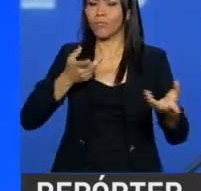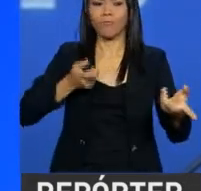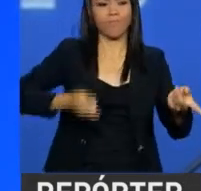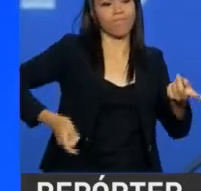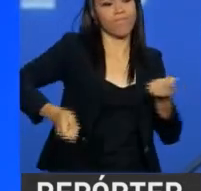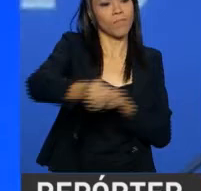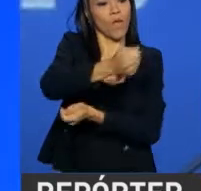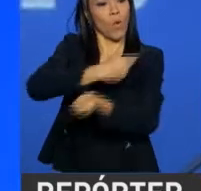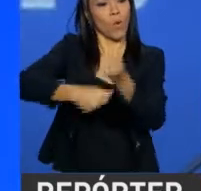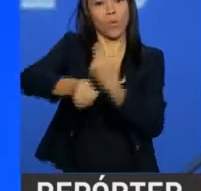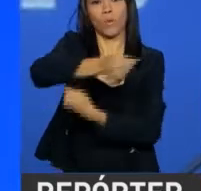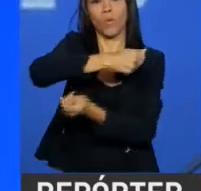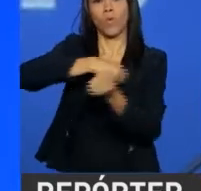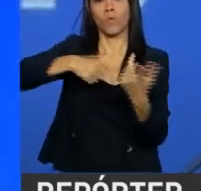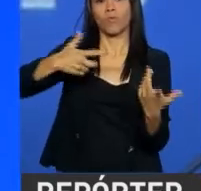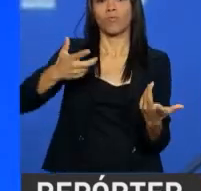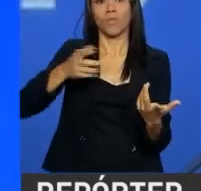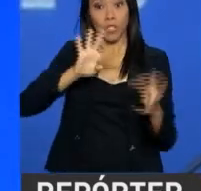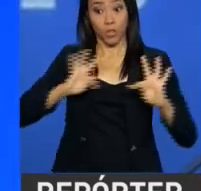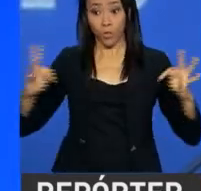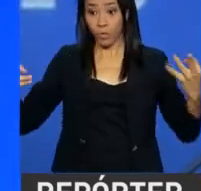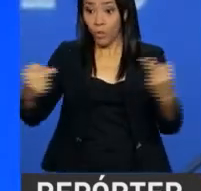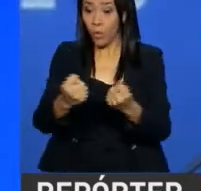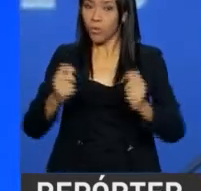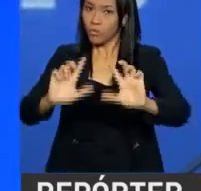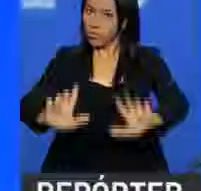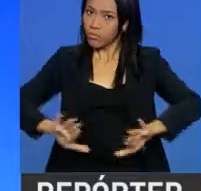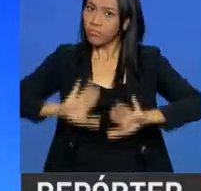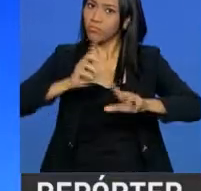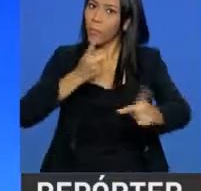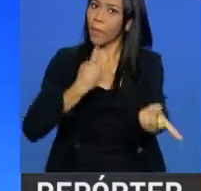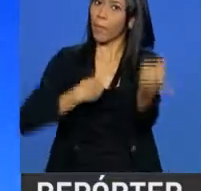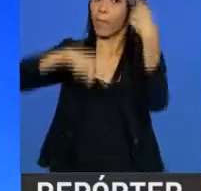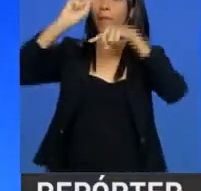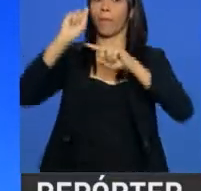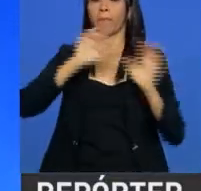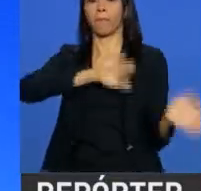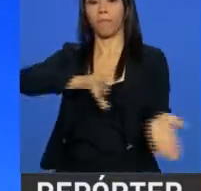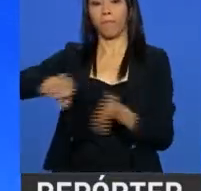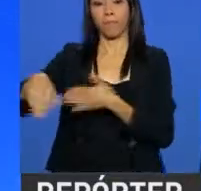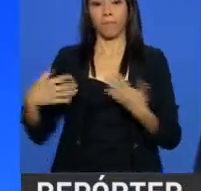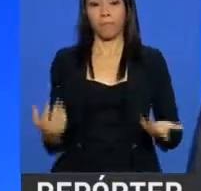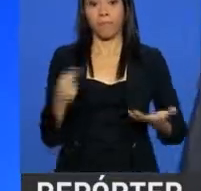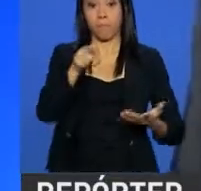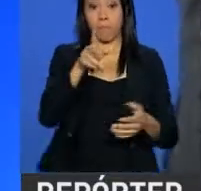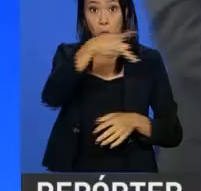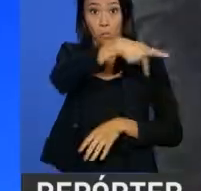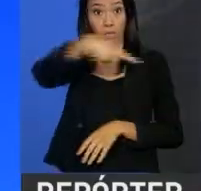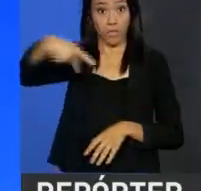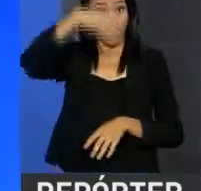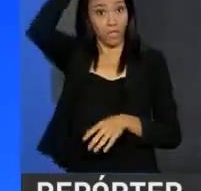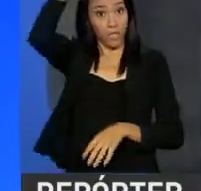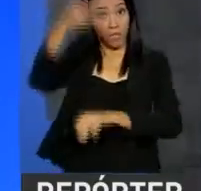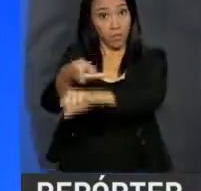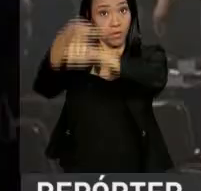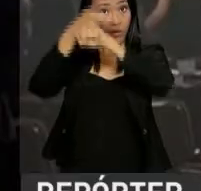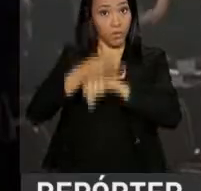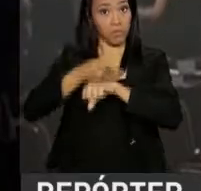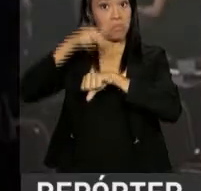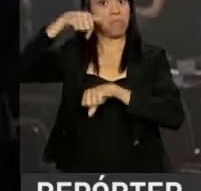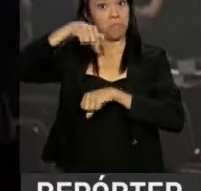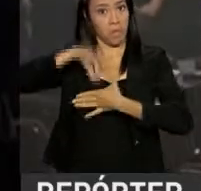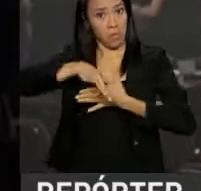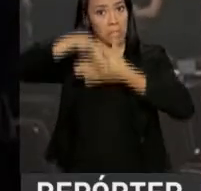possibilite a todos crescer e prosperar o presidente michel temer recebeu o prêmio líder do brasil e